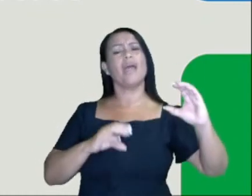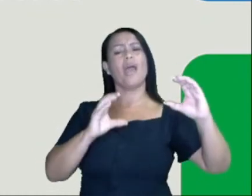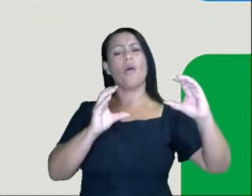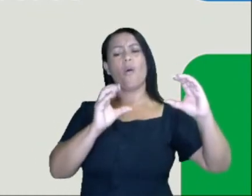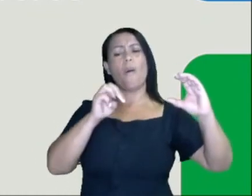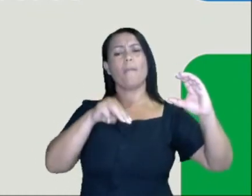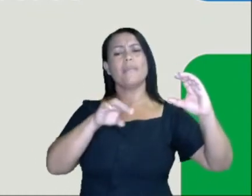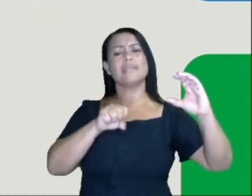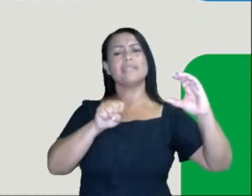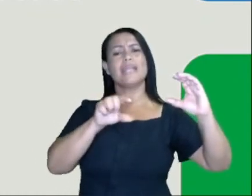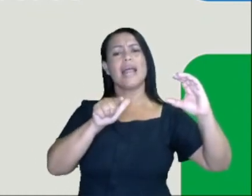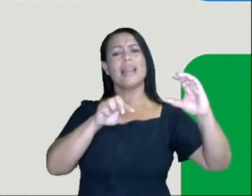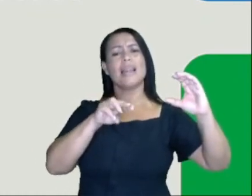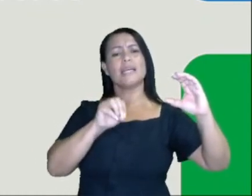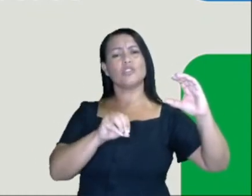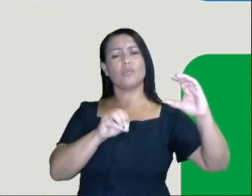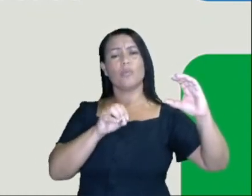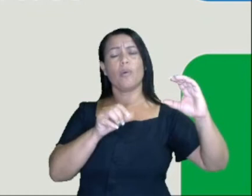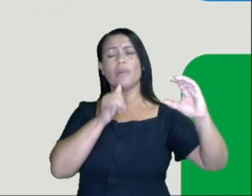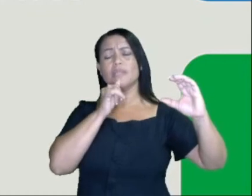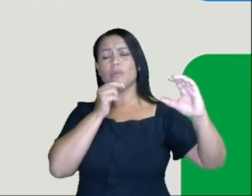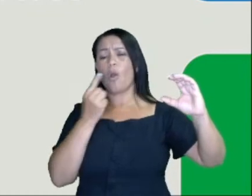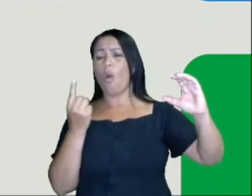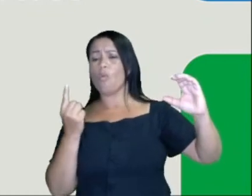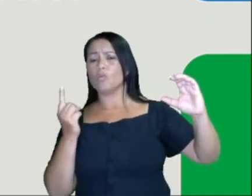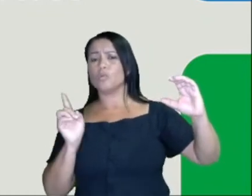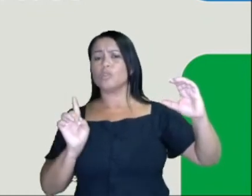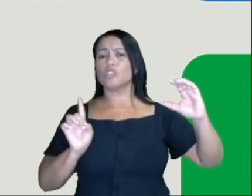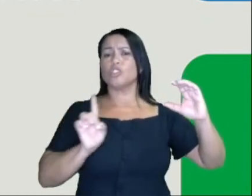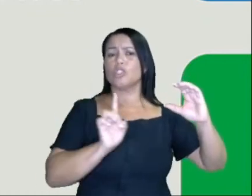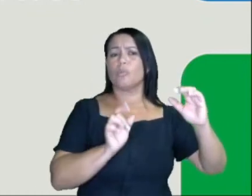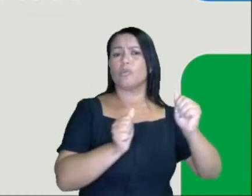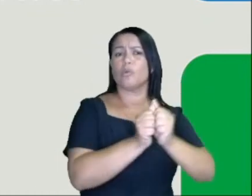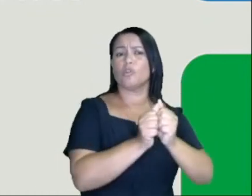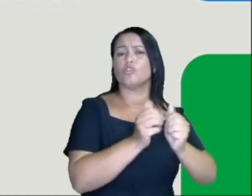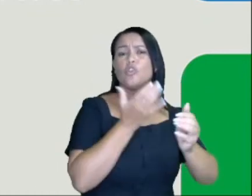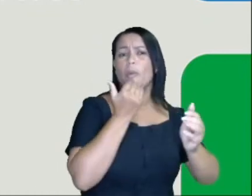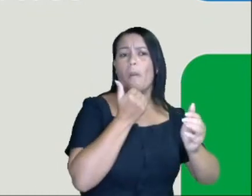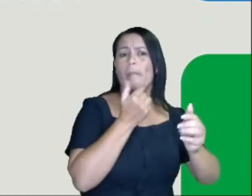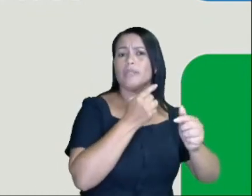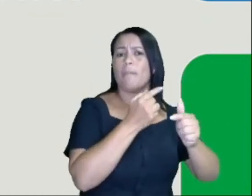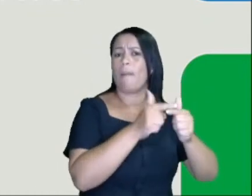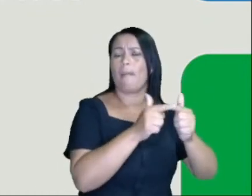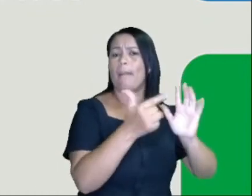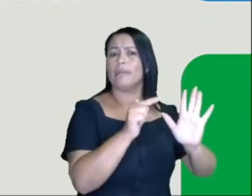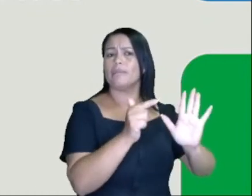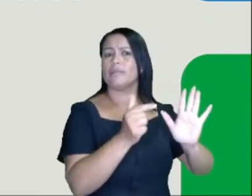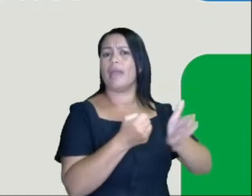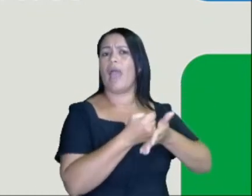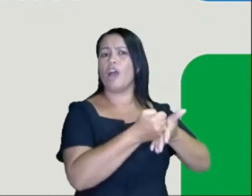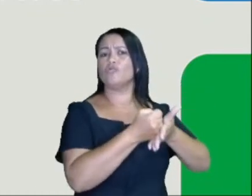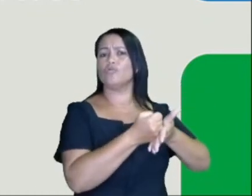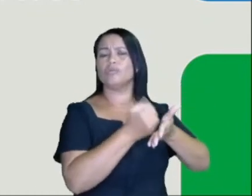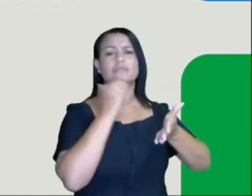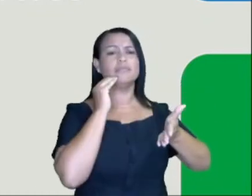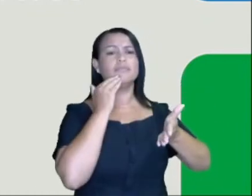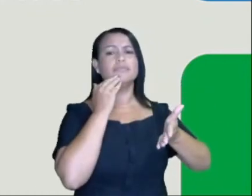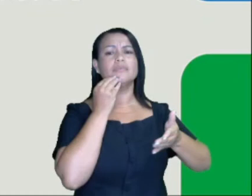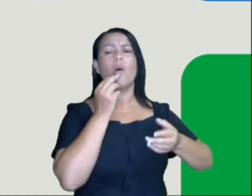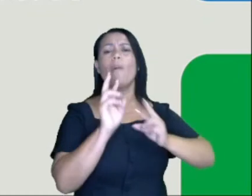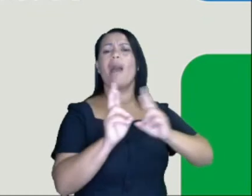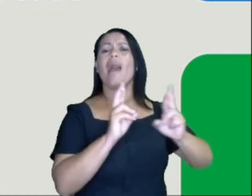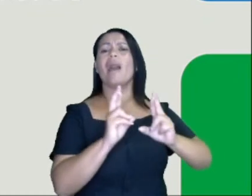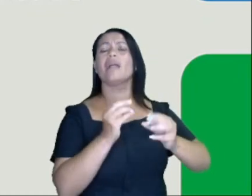se aproxima do outro só para se alimentar, mas não prejudica o outro. Então, essa relação ocorre